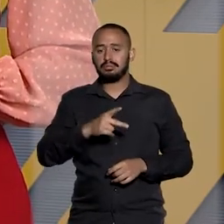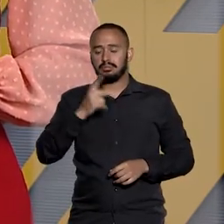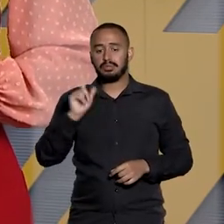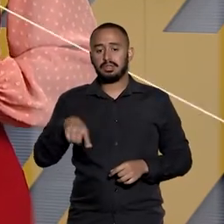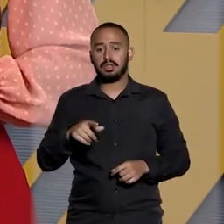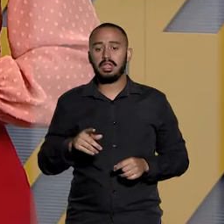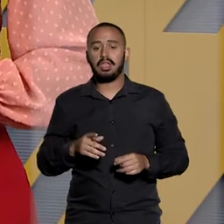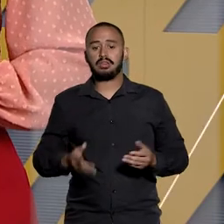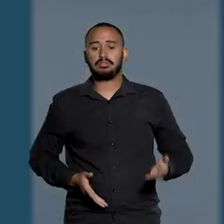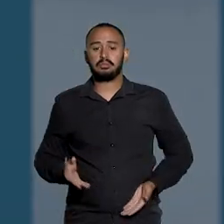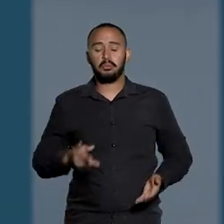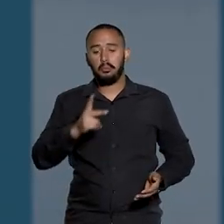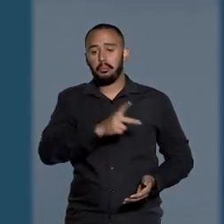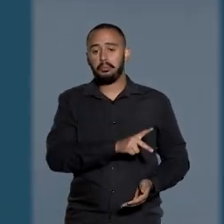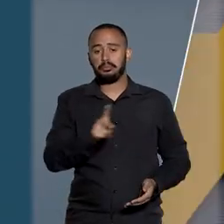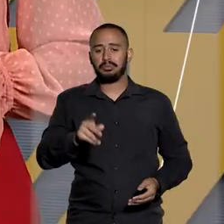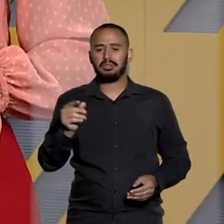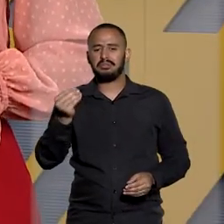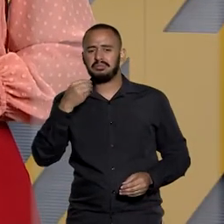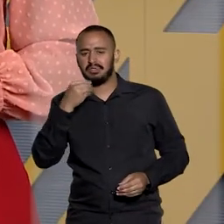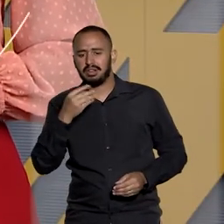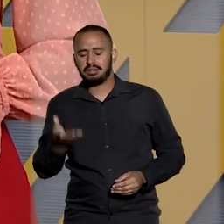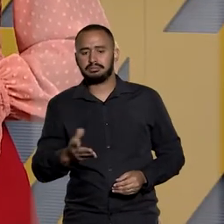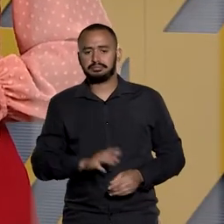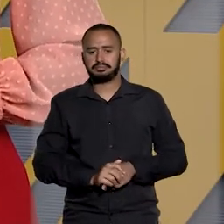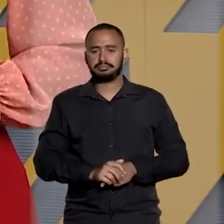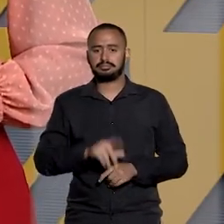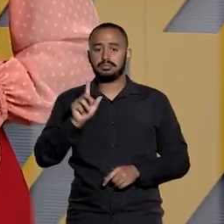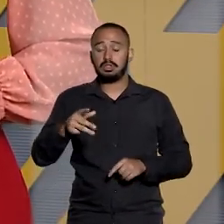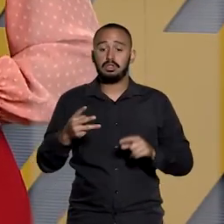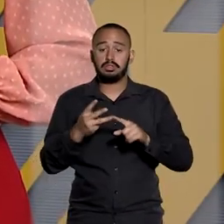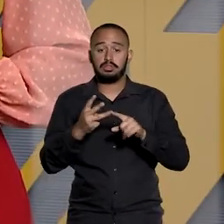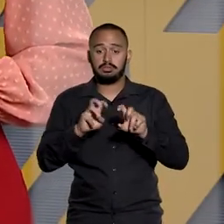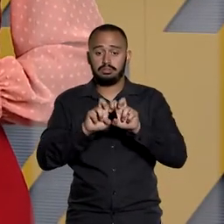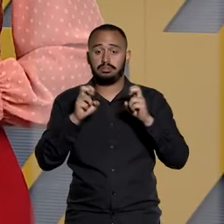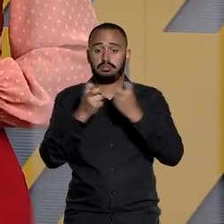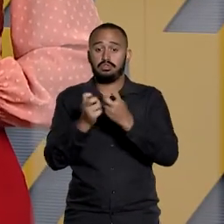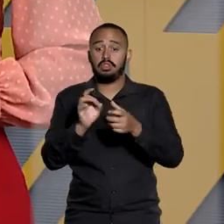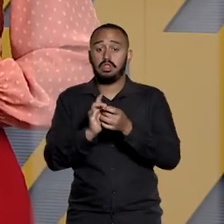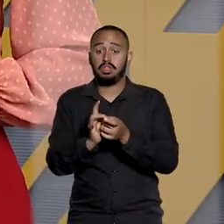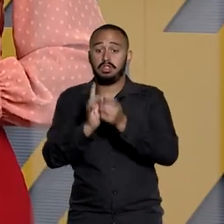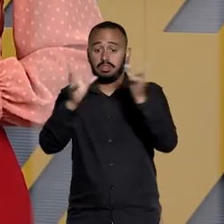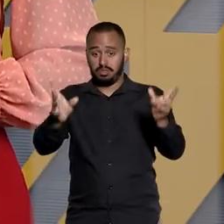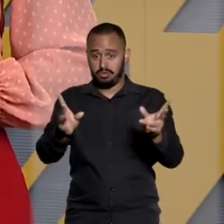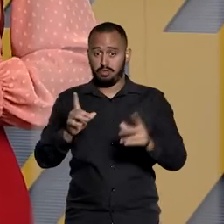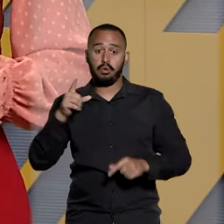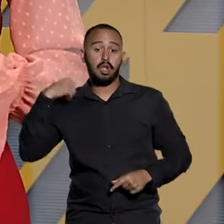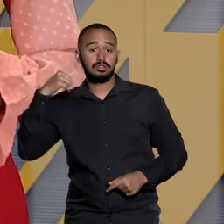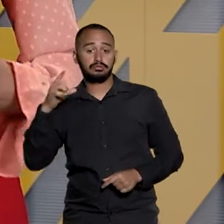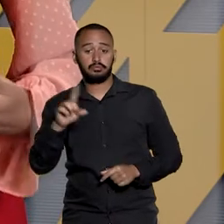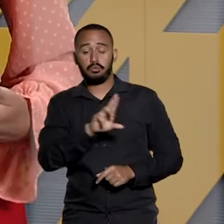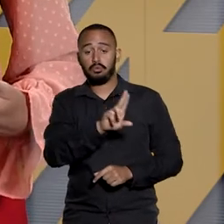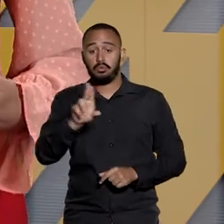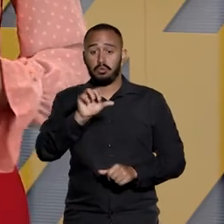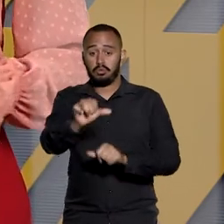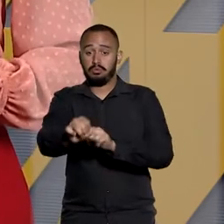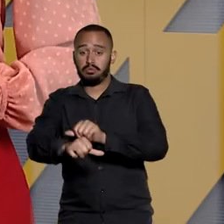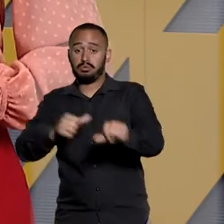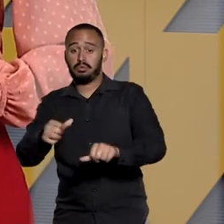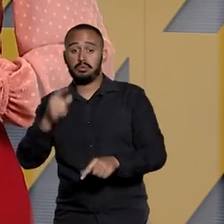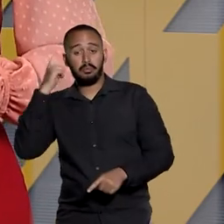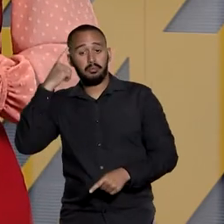públicos precários. Já a terceira turma autorizou que um advogado criminalista mudasse o nome